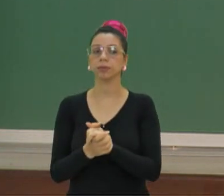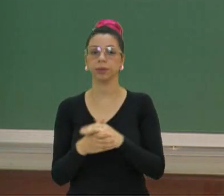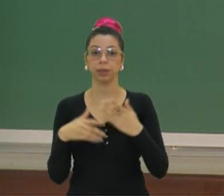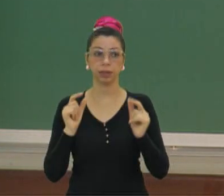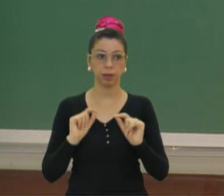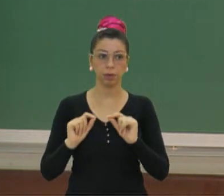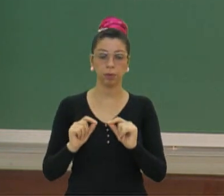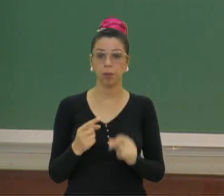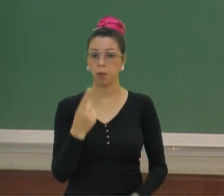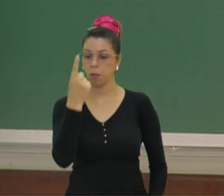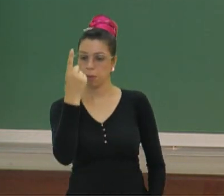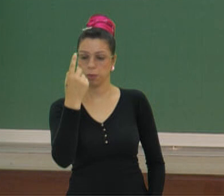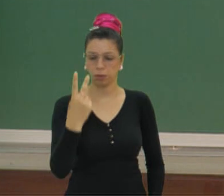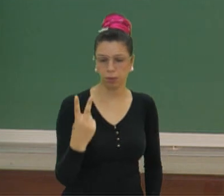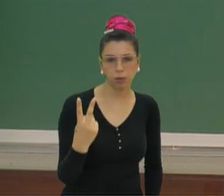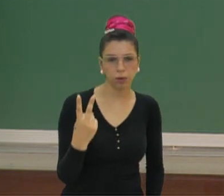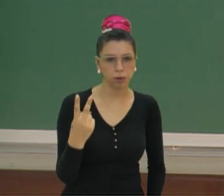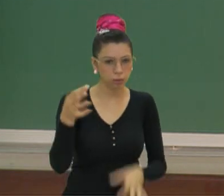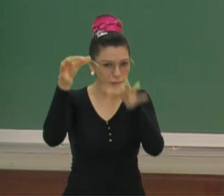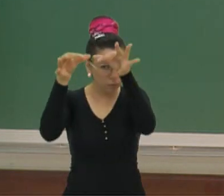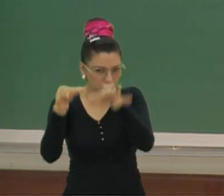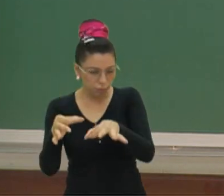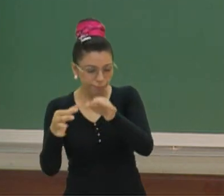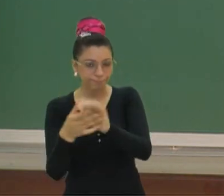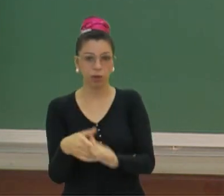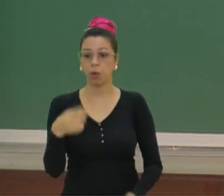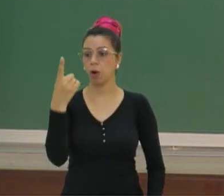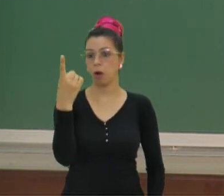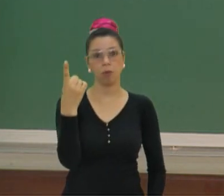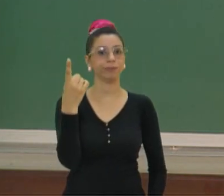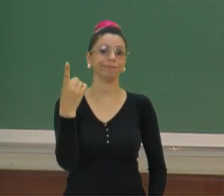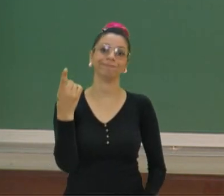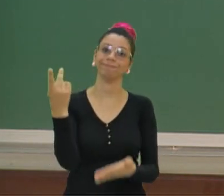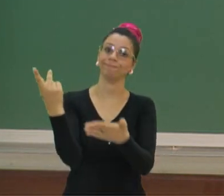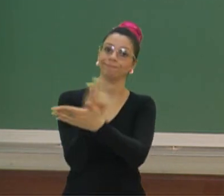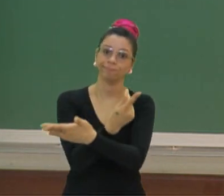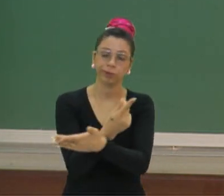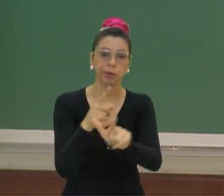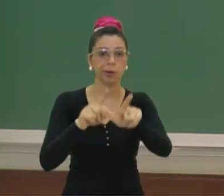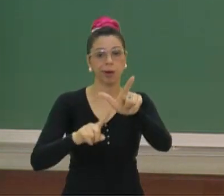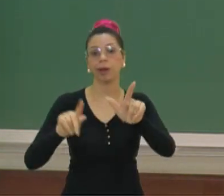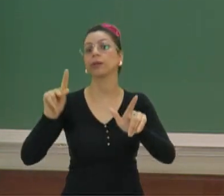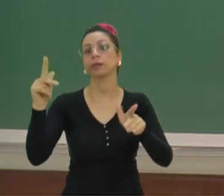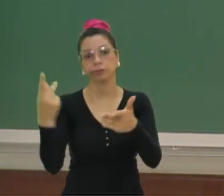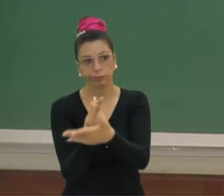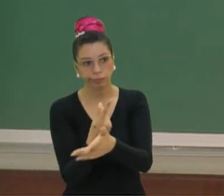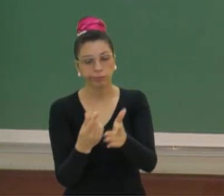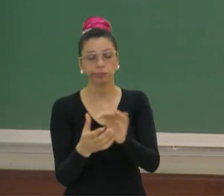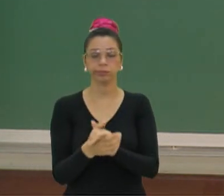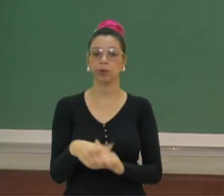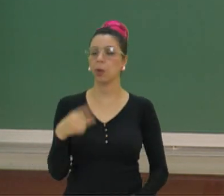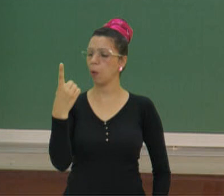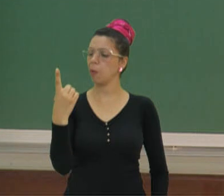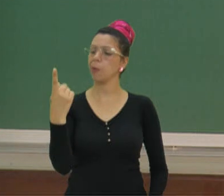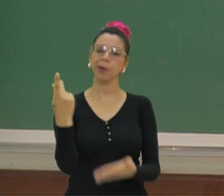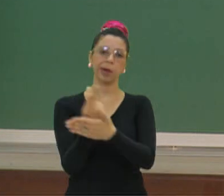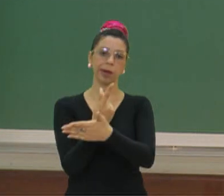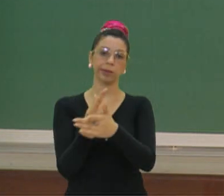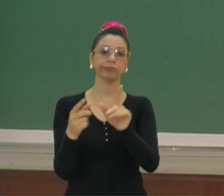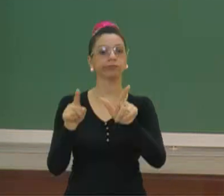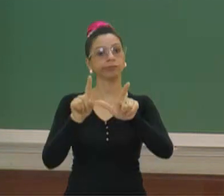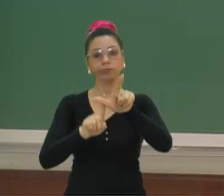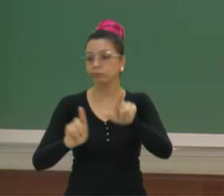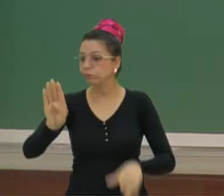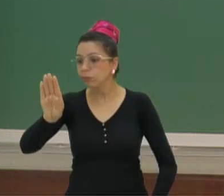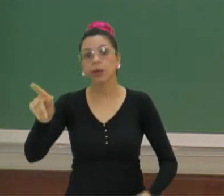corretas 1 e 2? Bom, a 1 está errada, então a letra A não pode ser. Se a 1 está errada, a letra B também